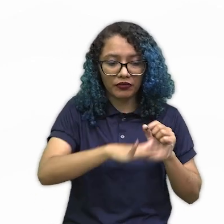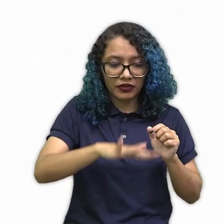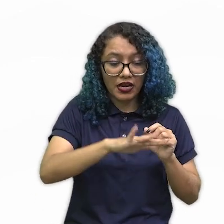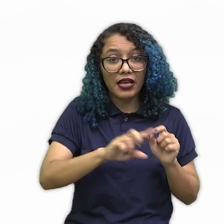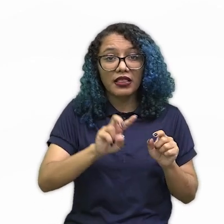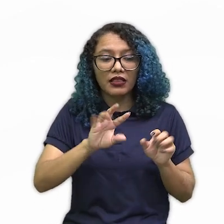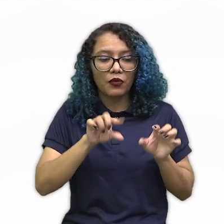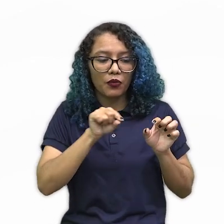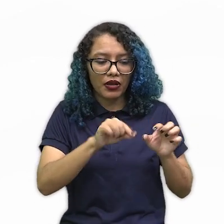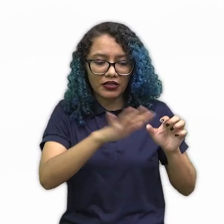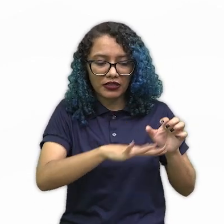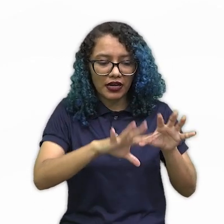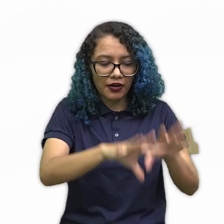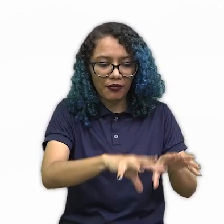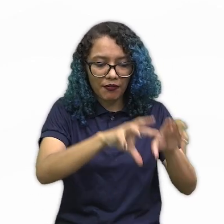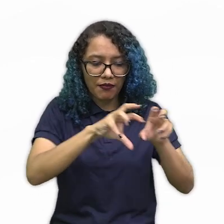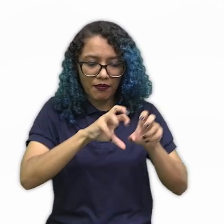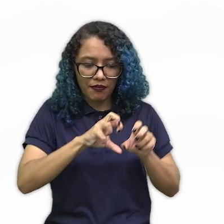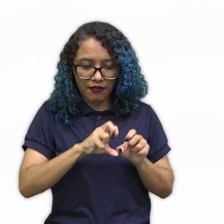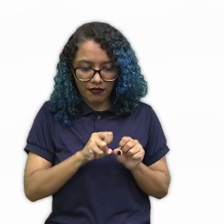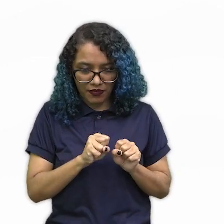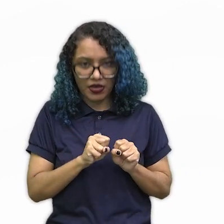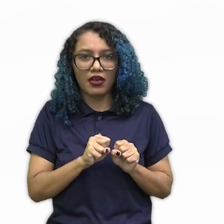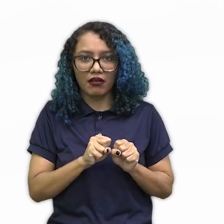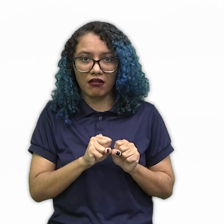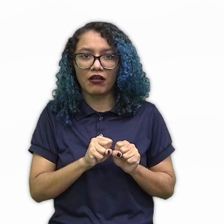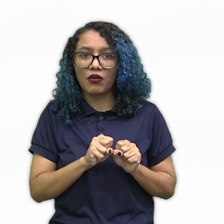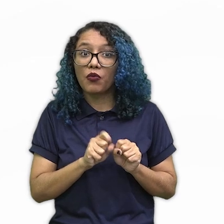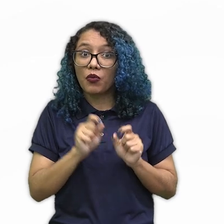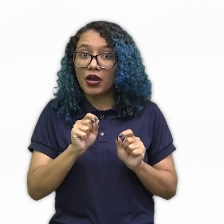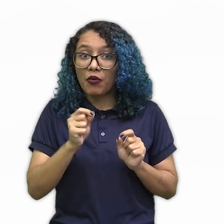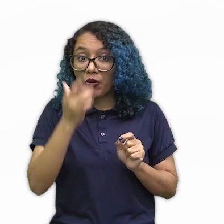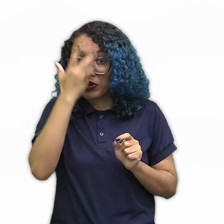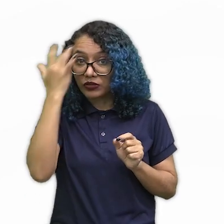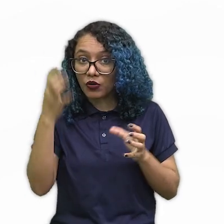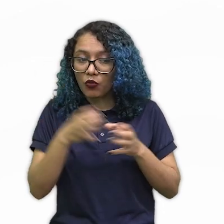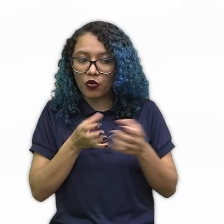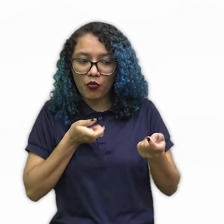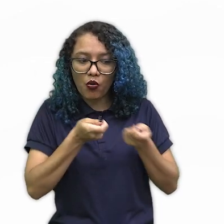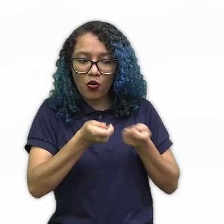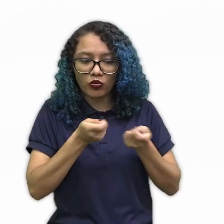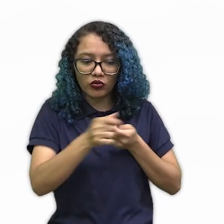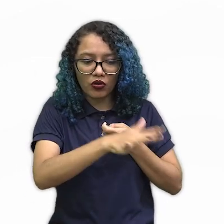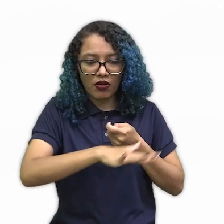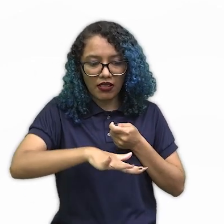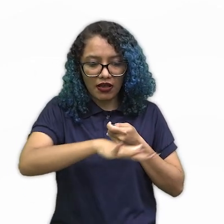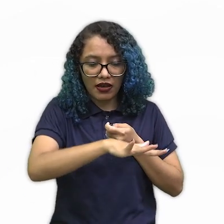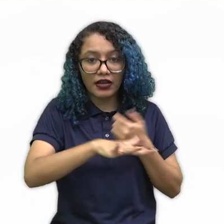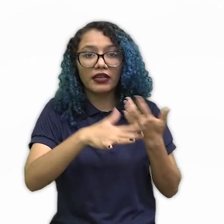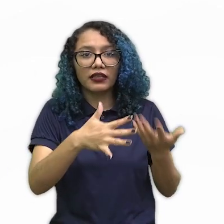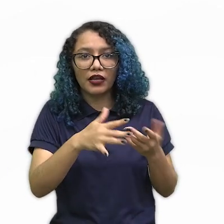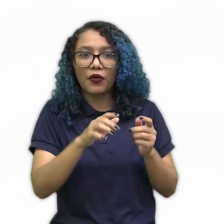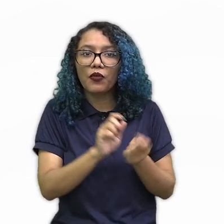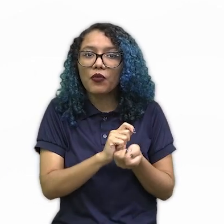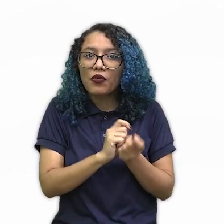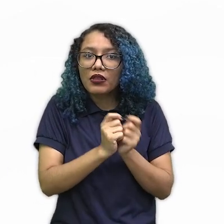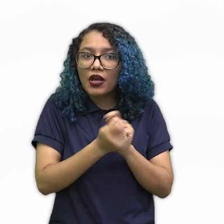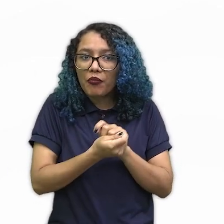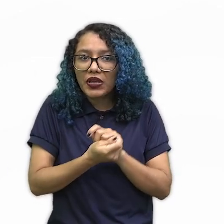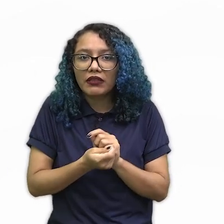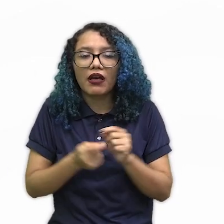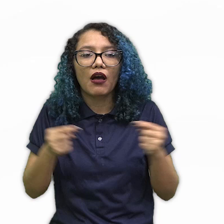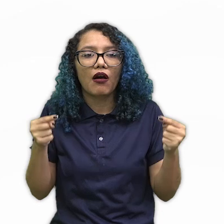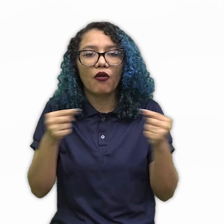ele acaba sendo apropriado ali por uma pessoa, por um grupo, por uma nação, e aí a gente tem o